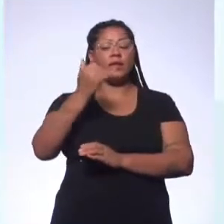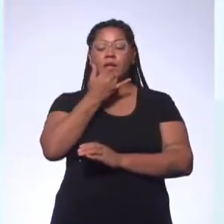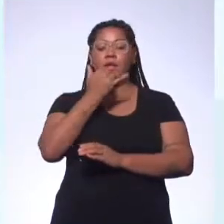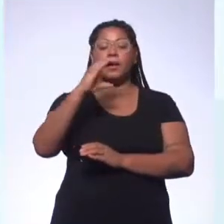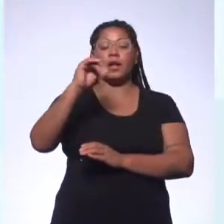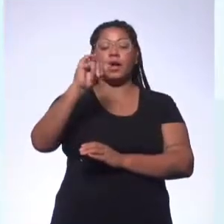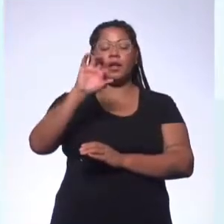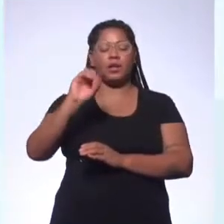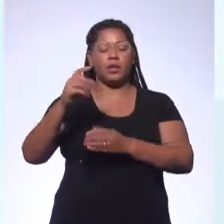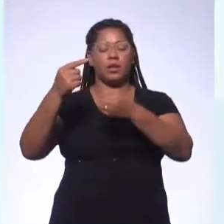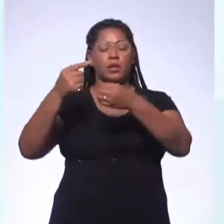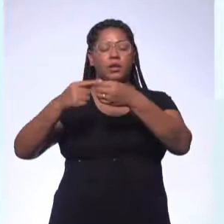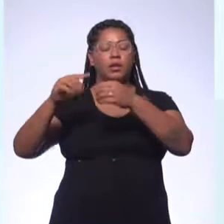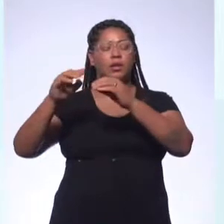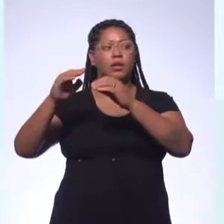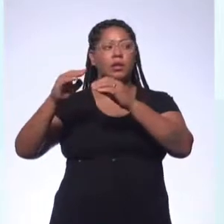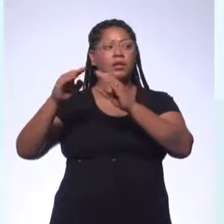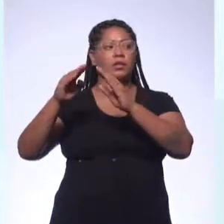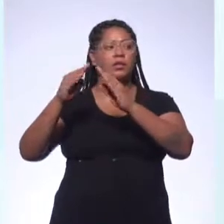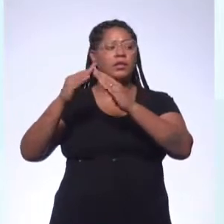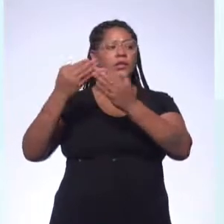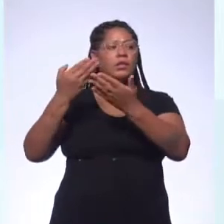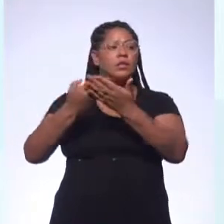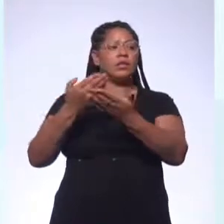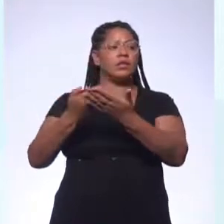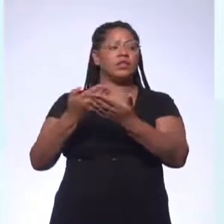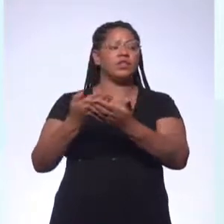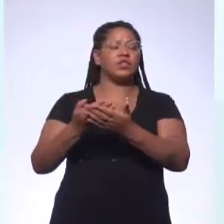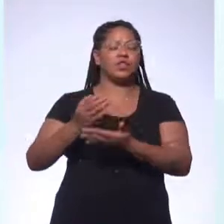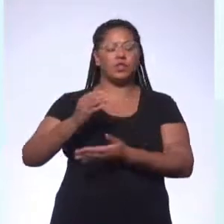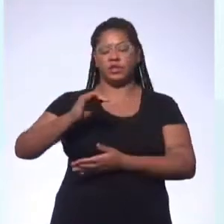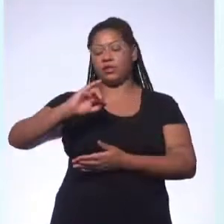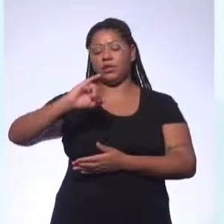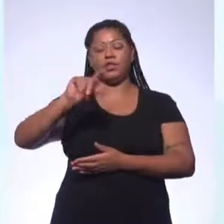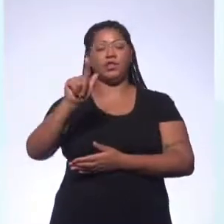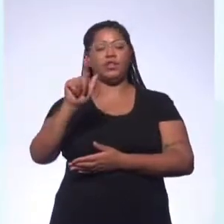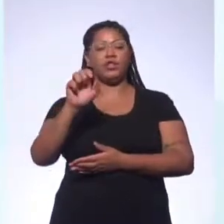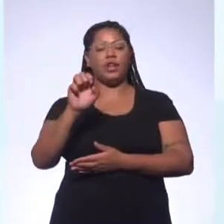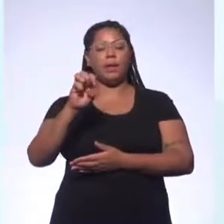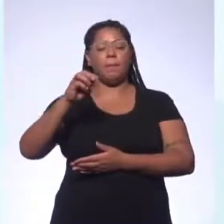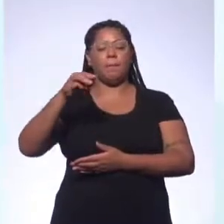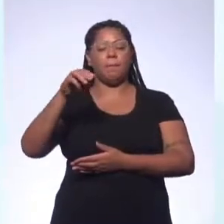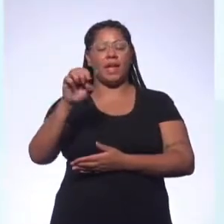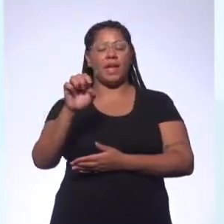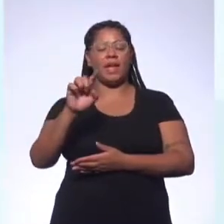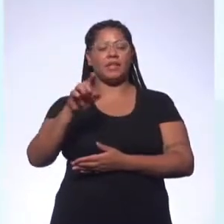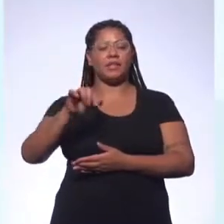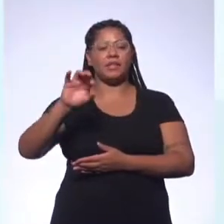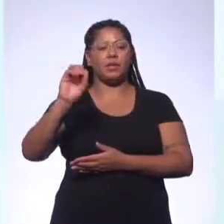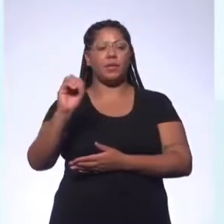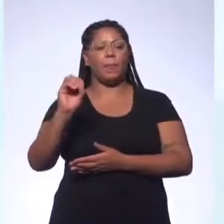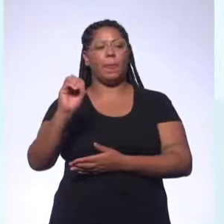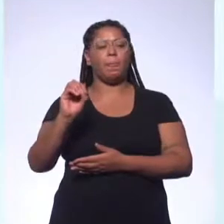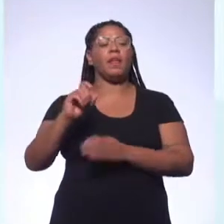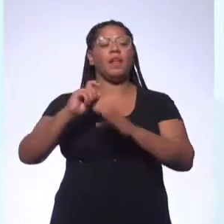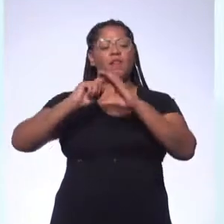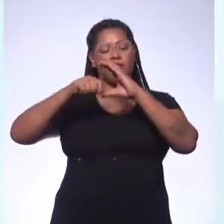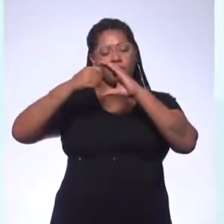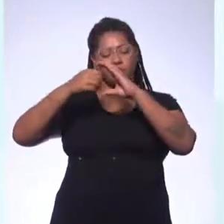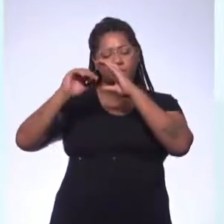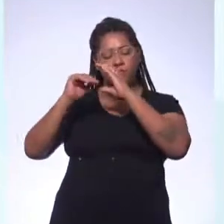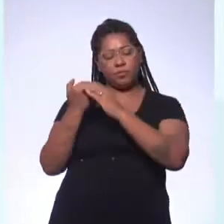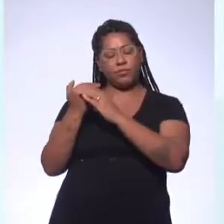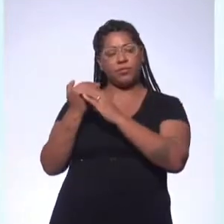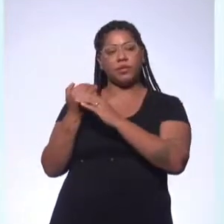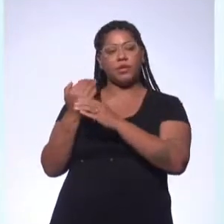da escola Professor Joel Antônio de Lima Genésio, em Presidente Prudente. Ele nos mandou um vídeo, então nós